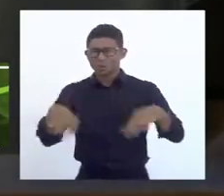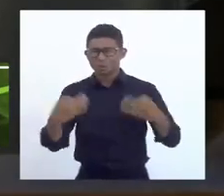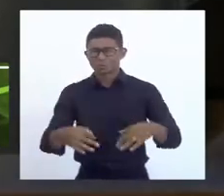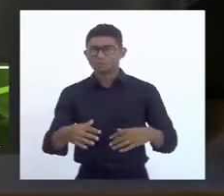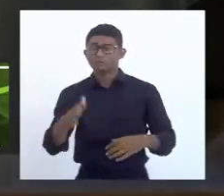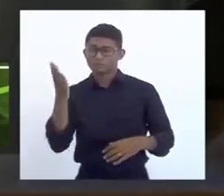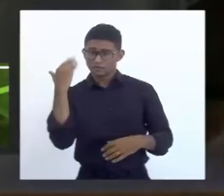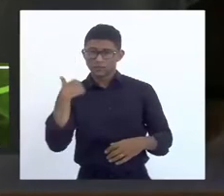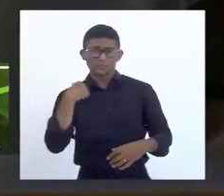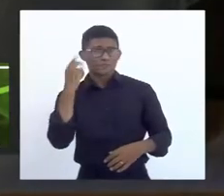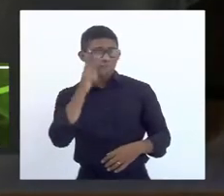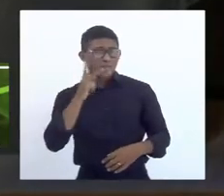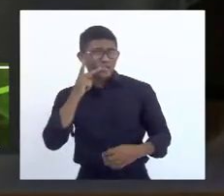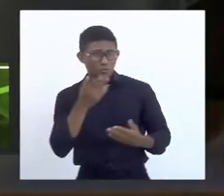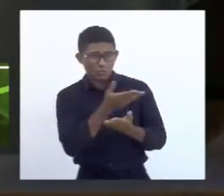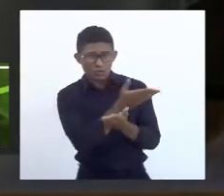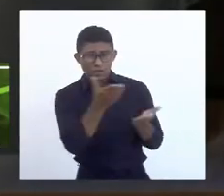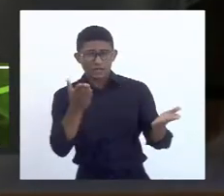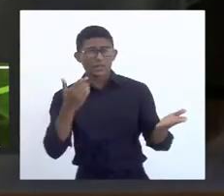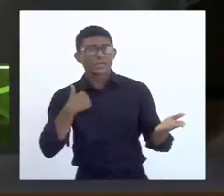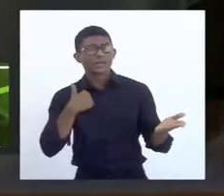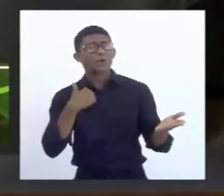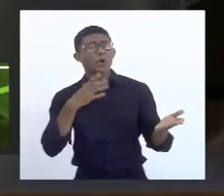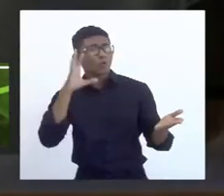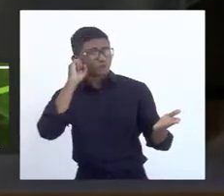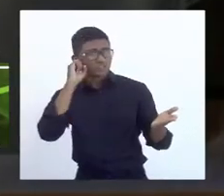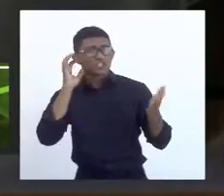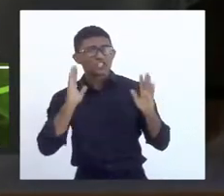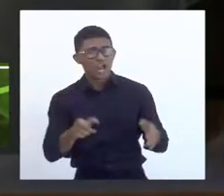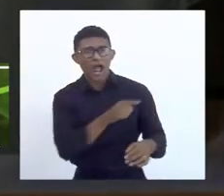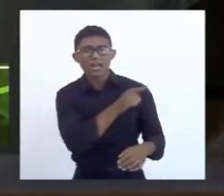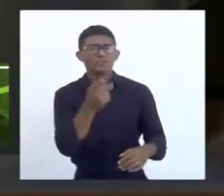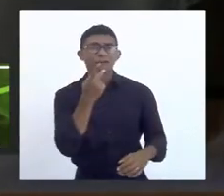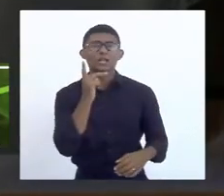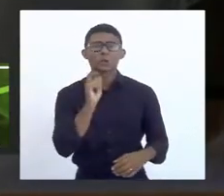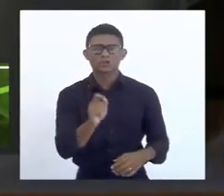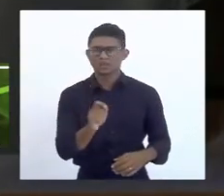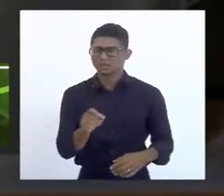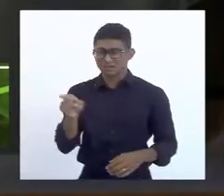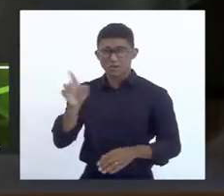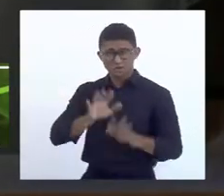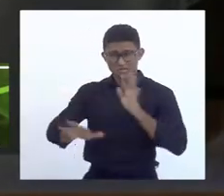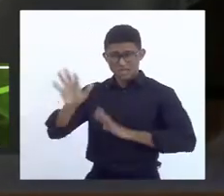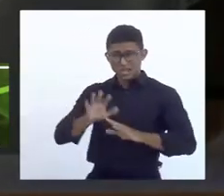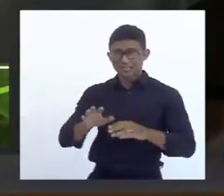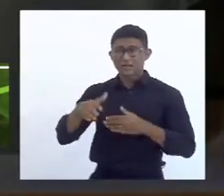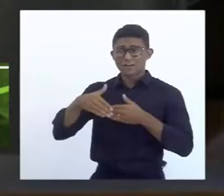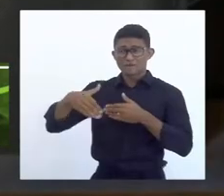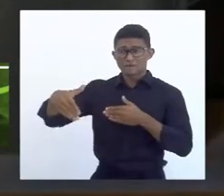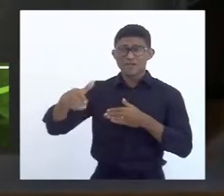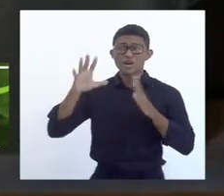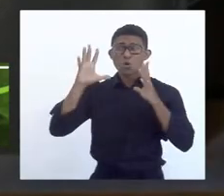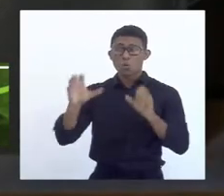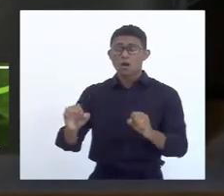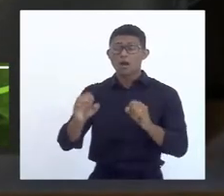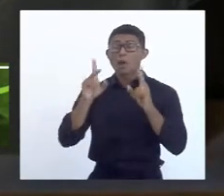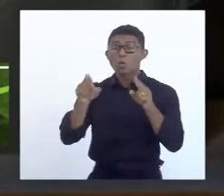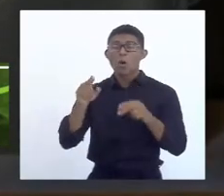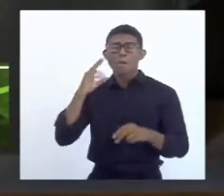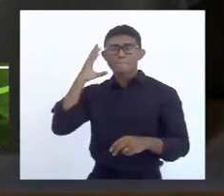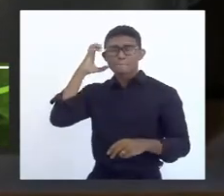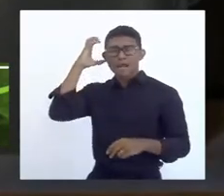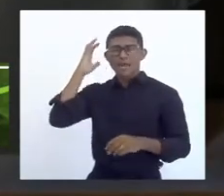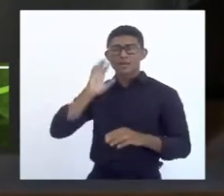falando, cuidado para você não acabar igual a Marielle. Eu não tenho medo de morrer. Eu tenho medo de adoecer e não